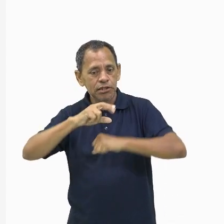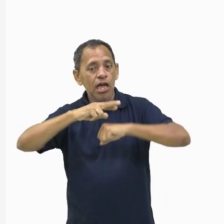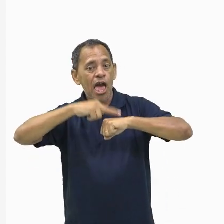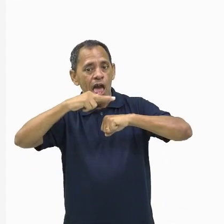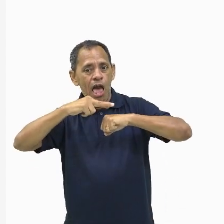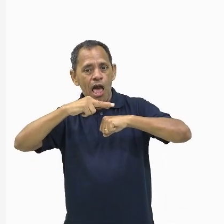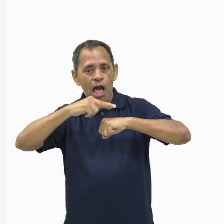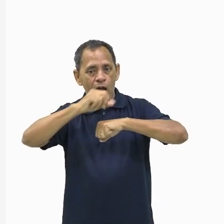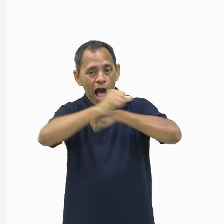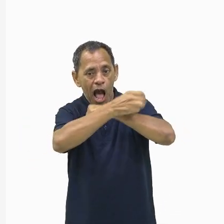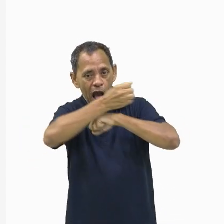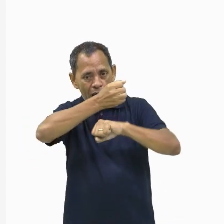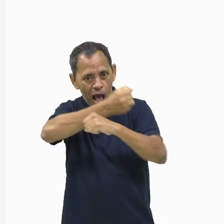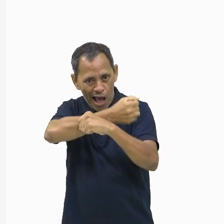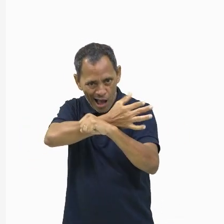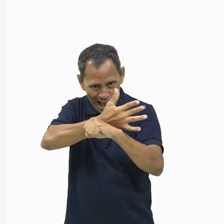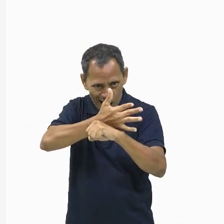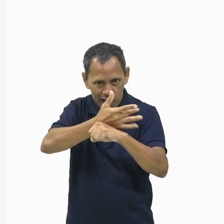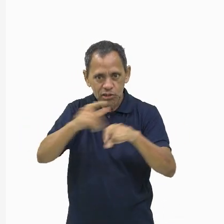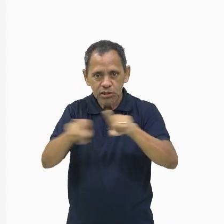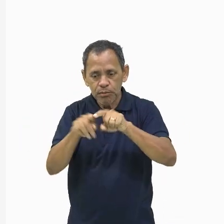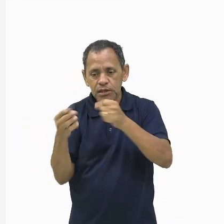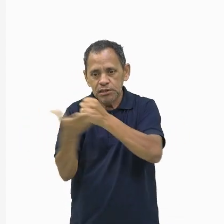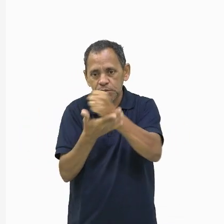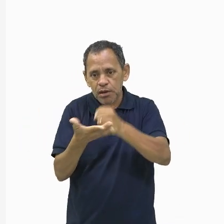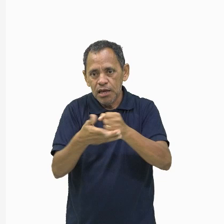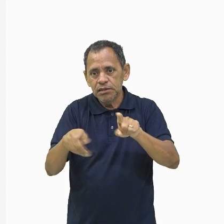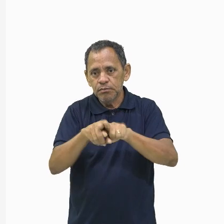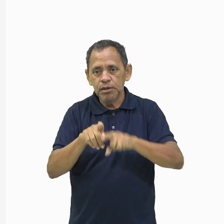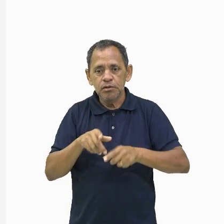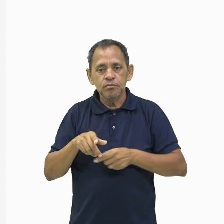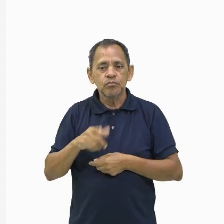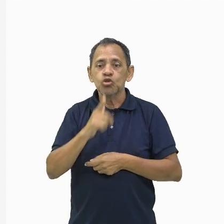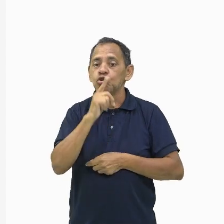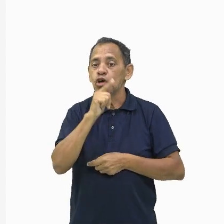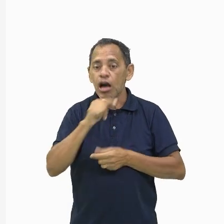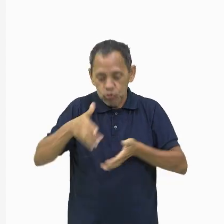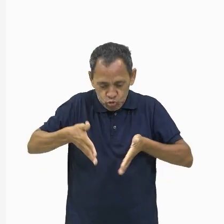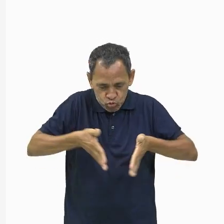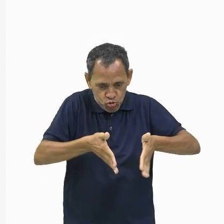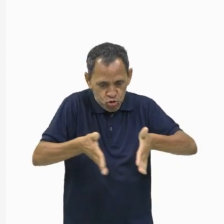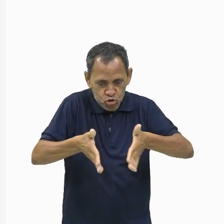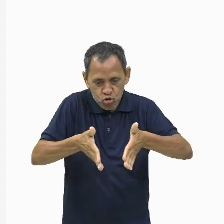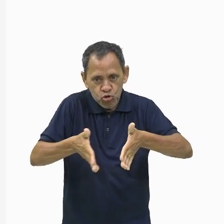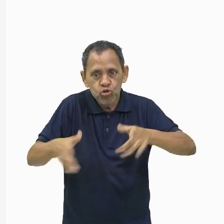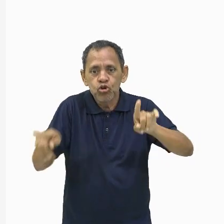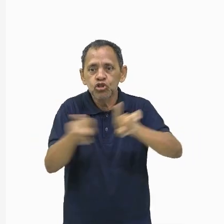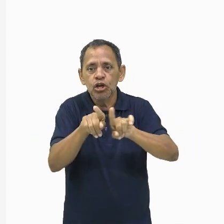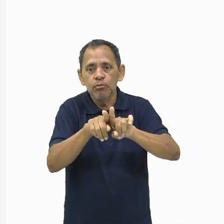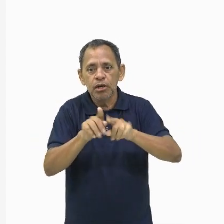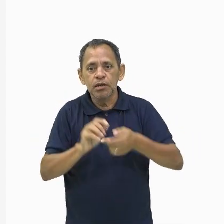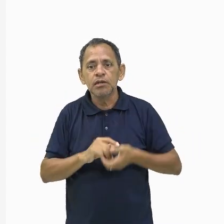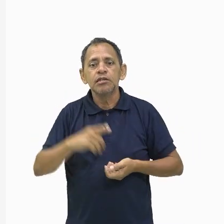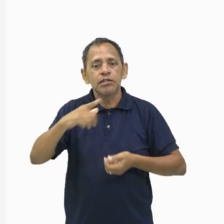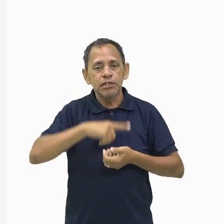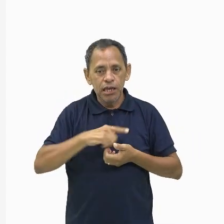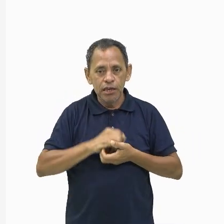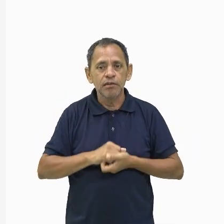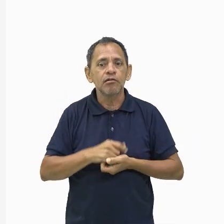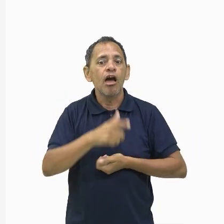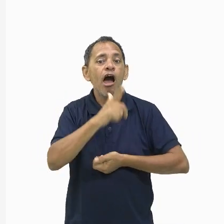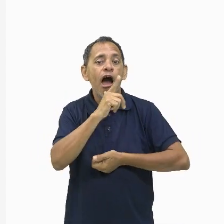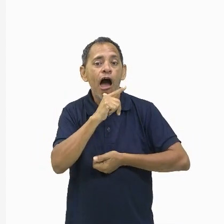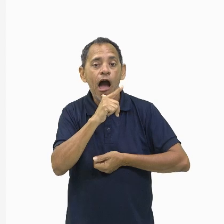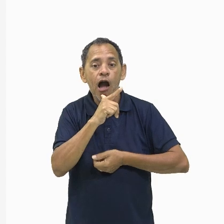as bases. E os rios, além de água,